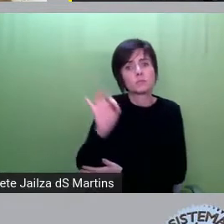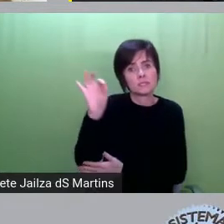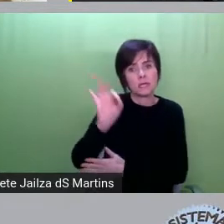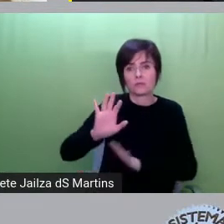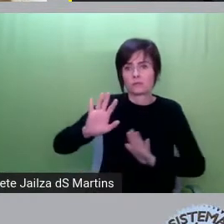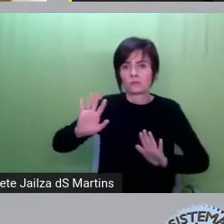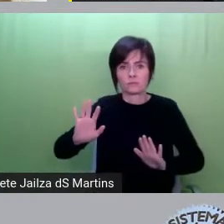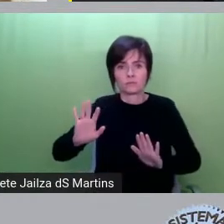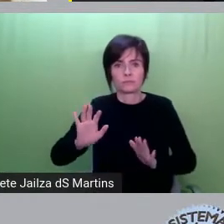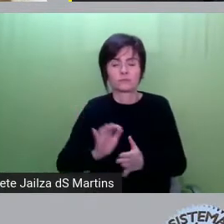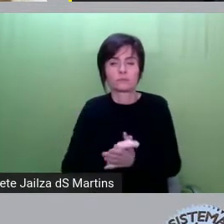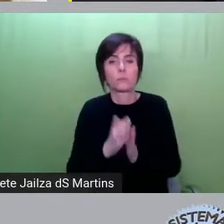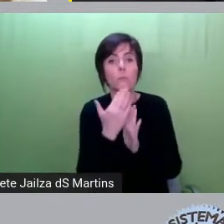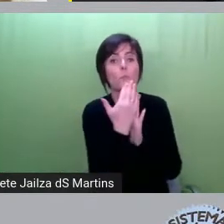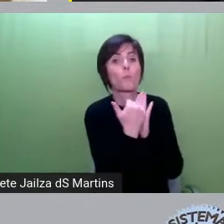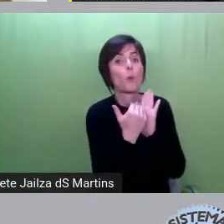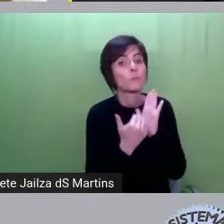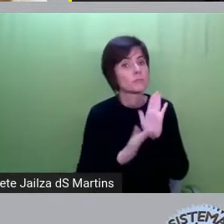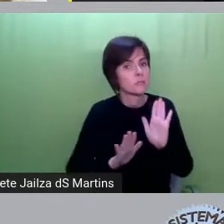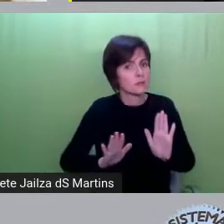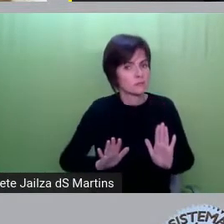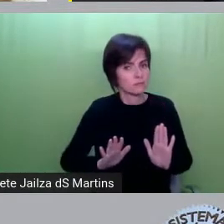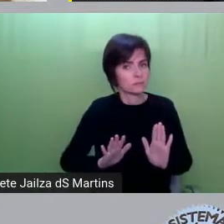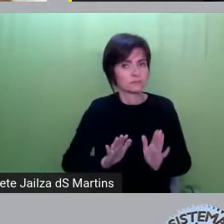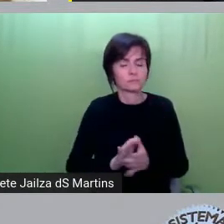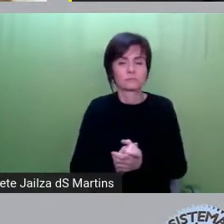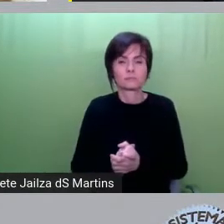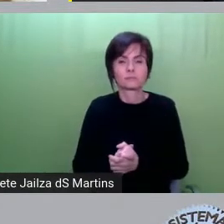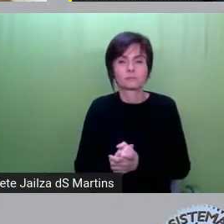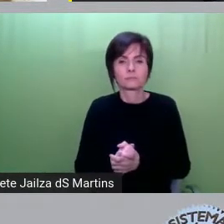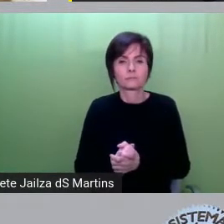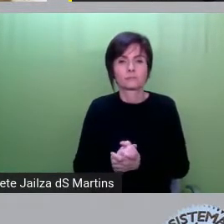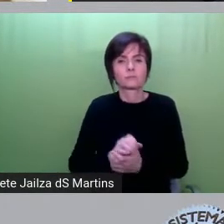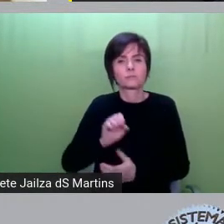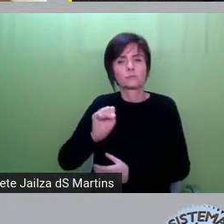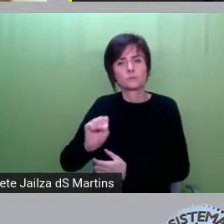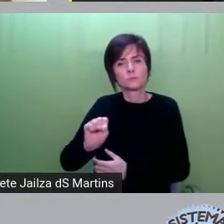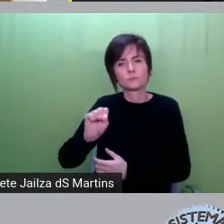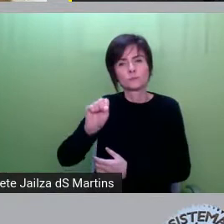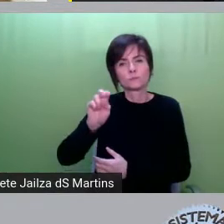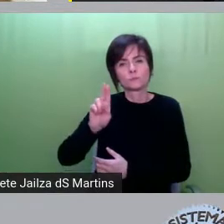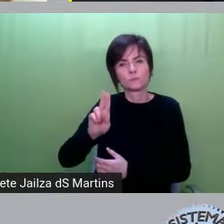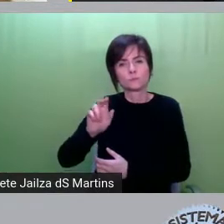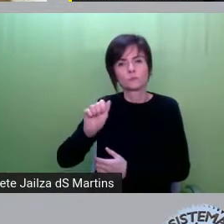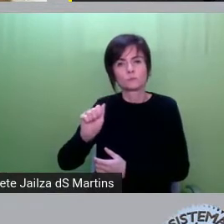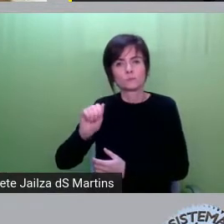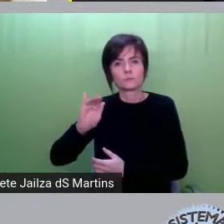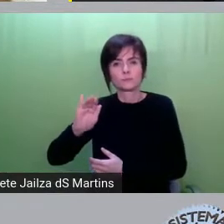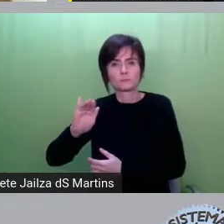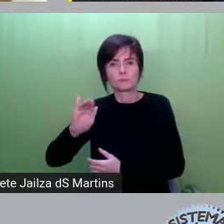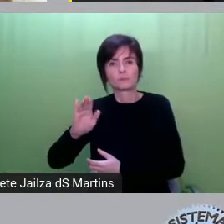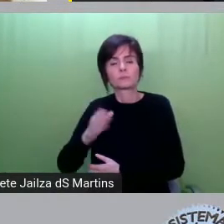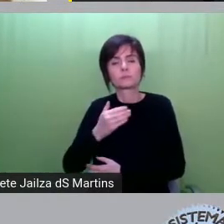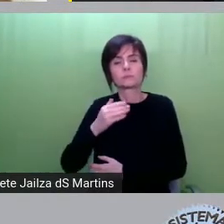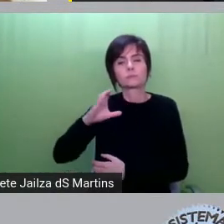nocional. Não sei do swap cambial. O swap cambial é o